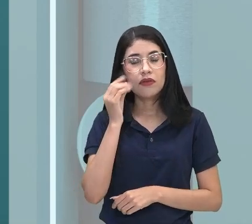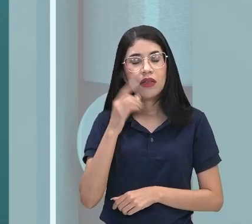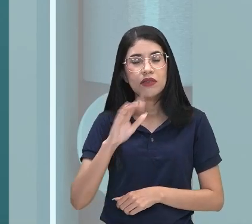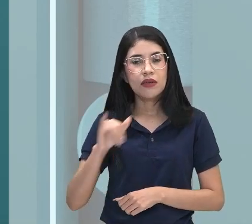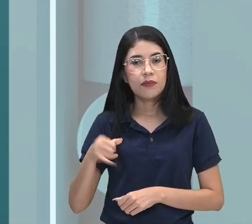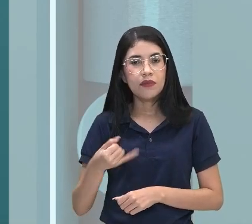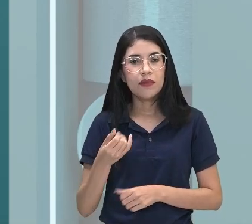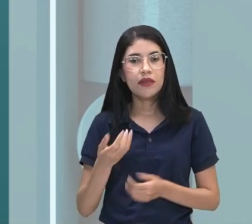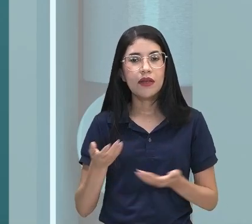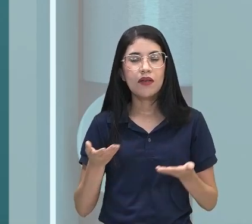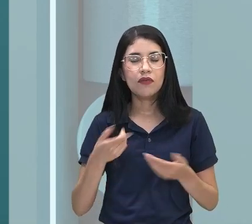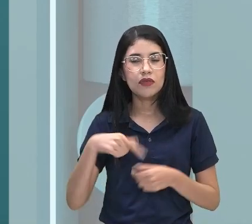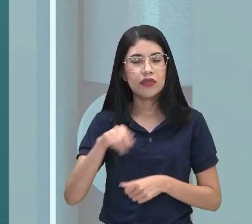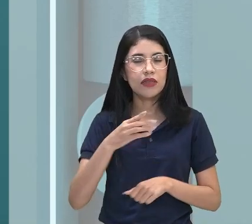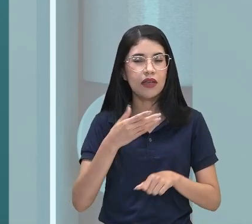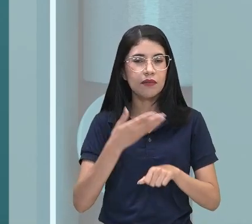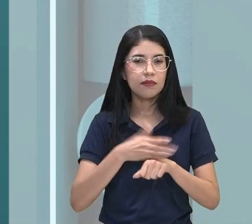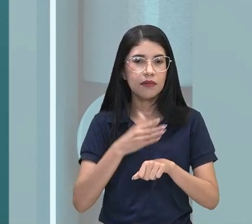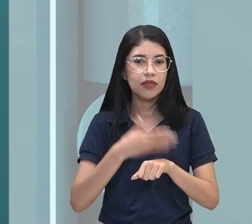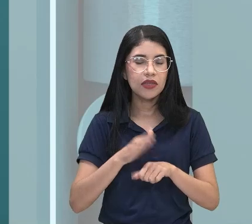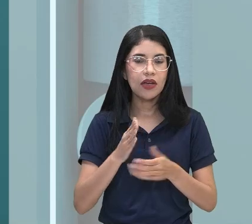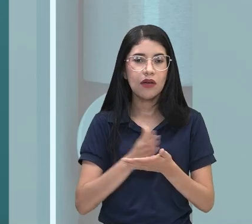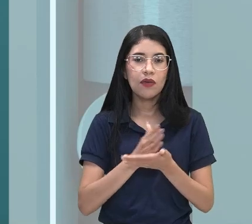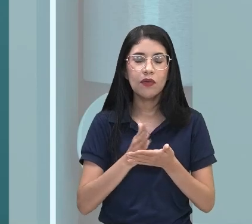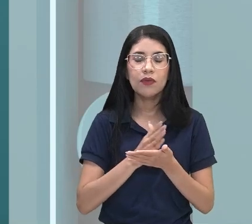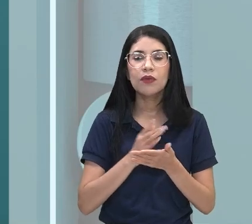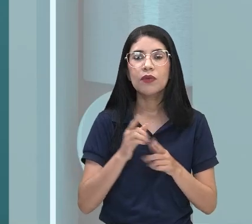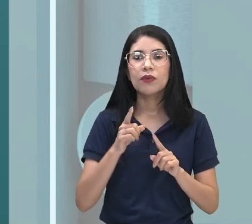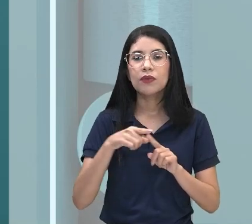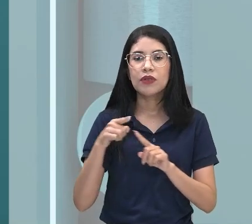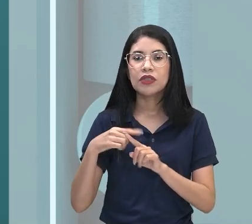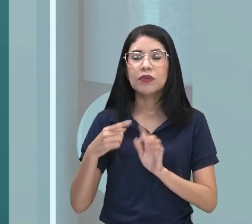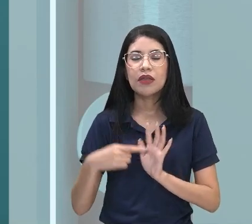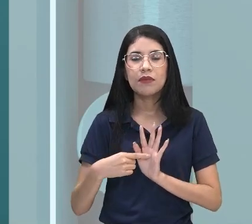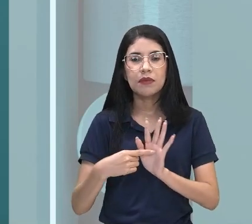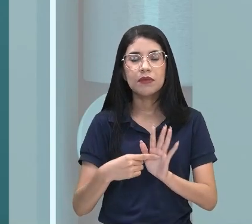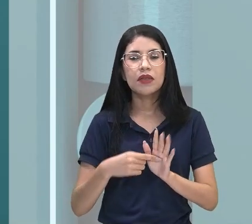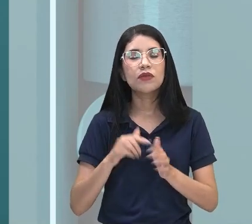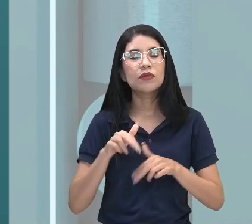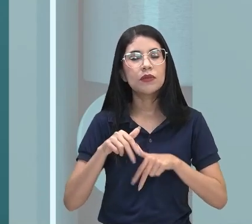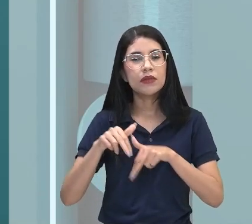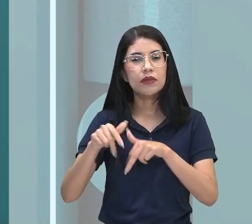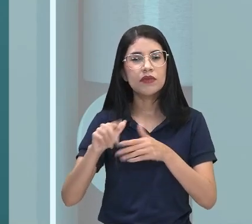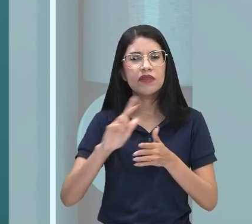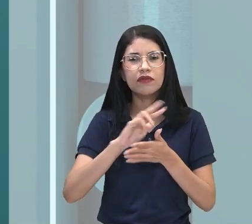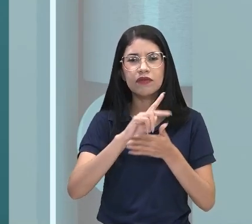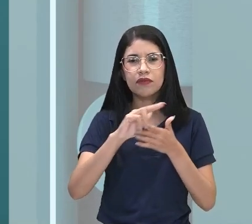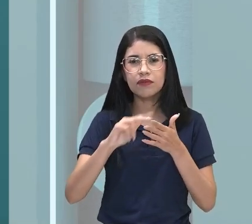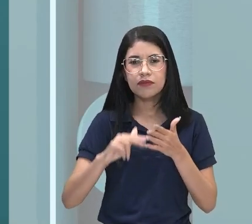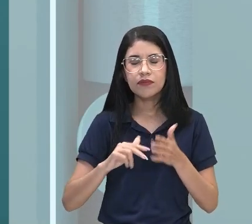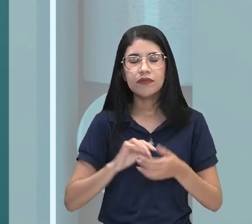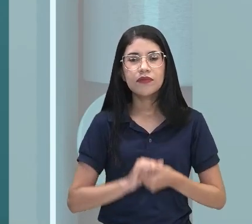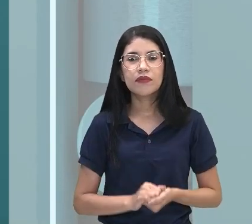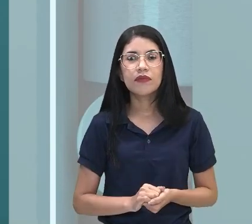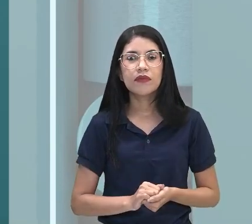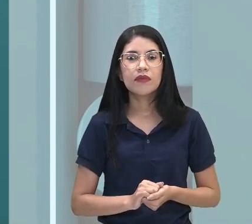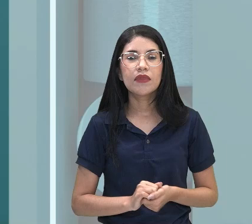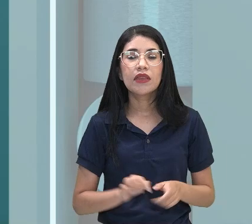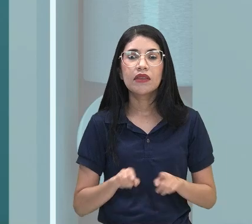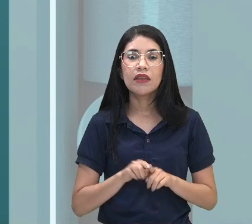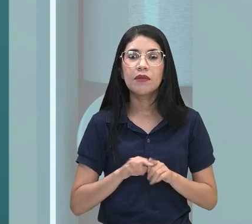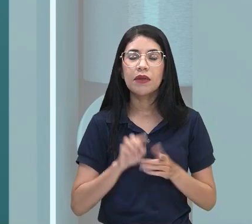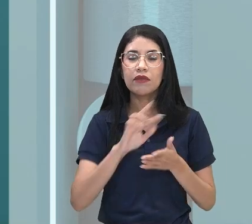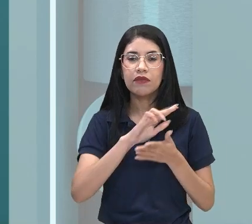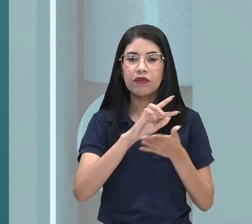a praticar alguma das modalidades propostas pelo atletismo, já que são inúmeras e tem inúmeros